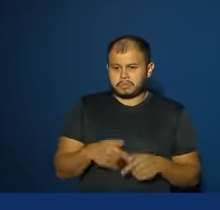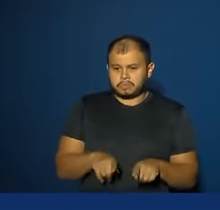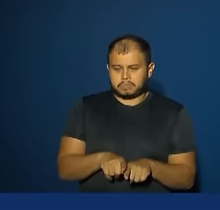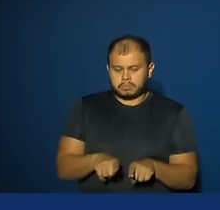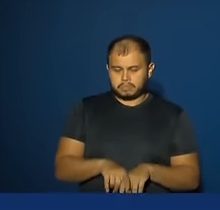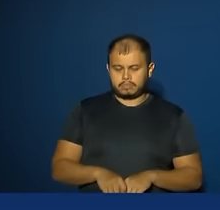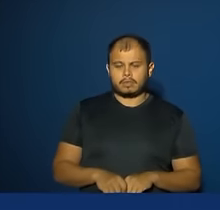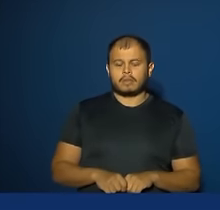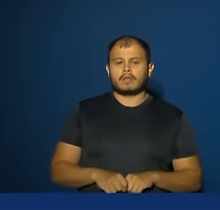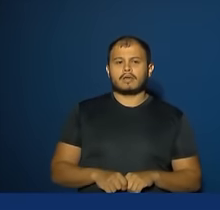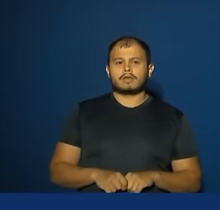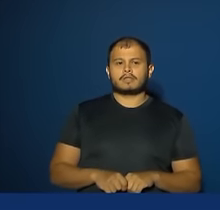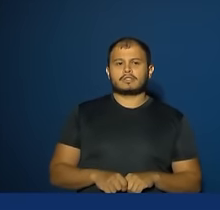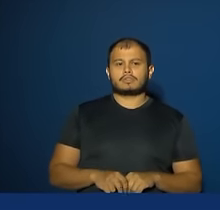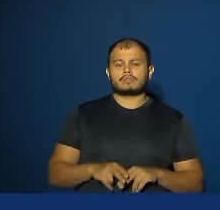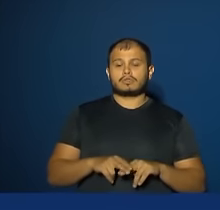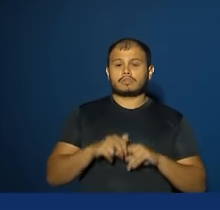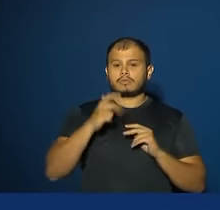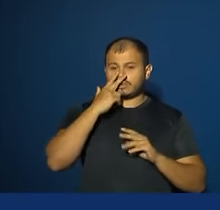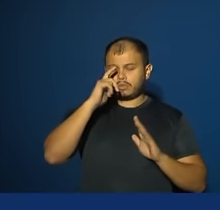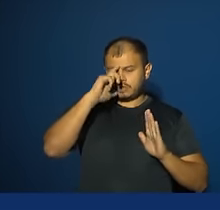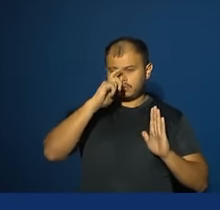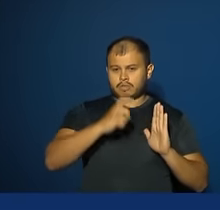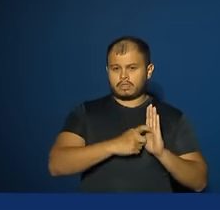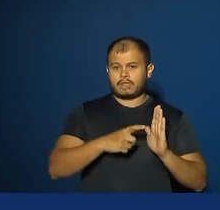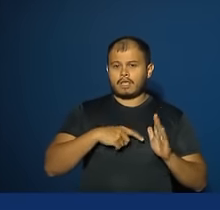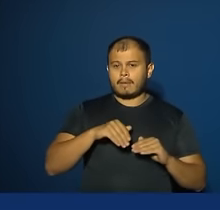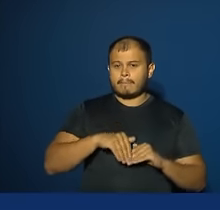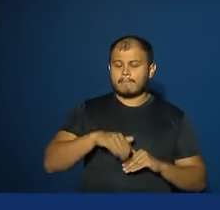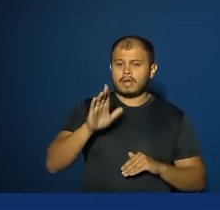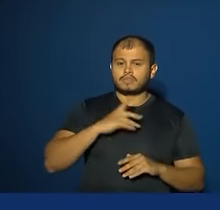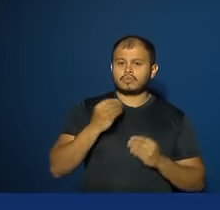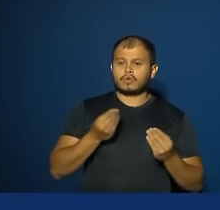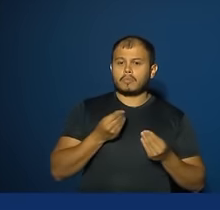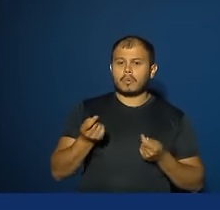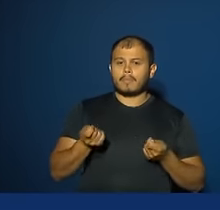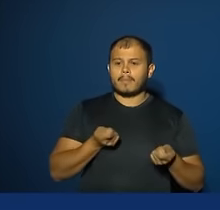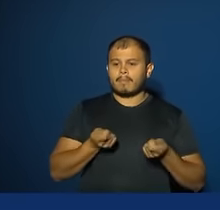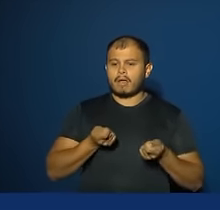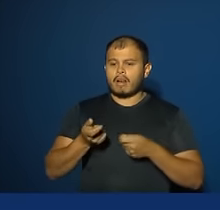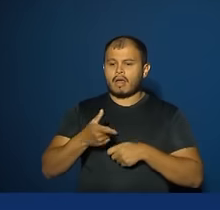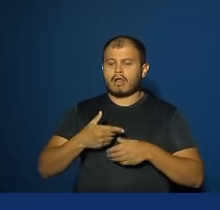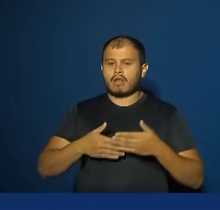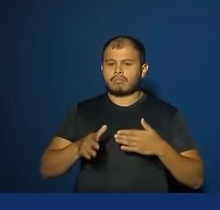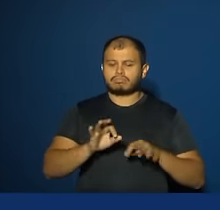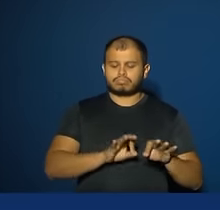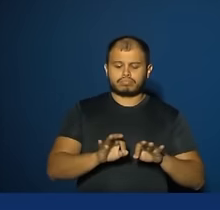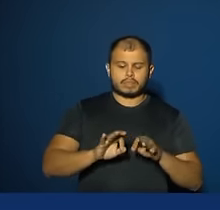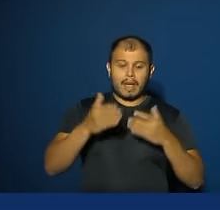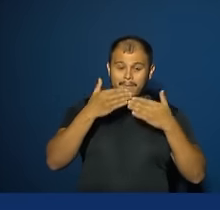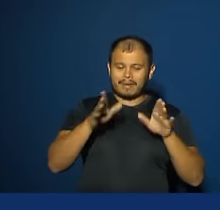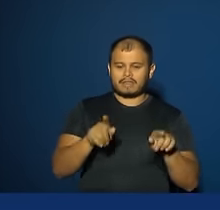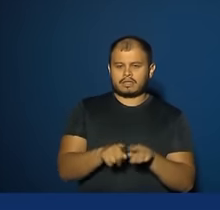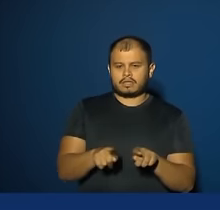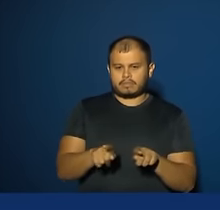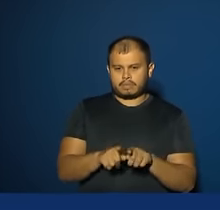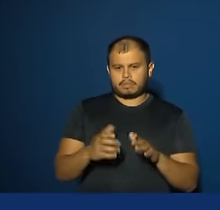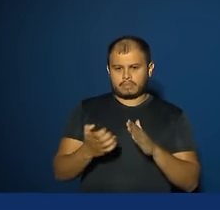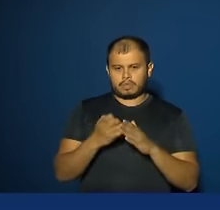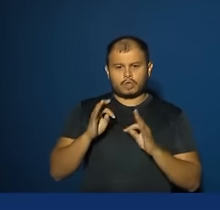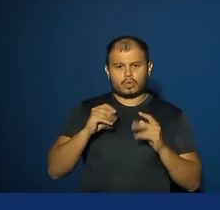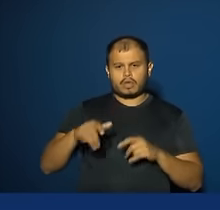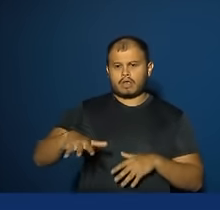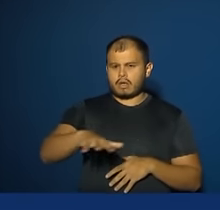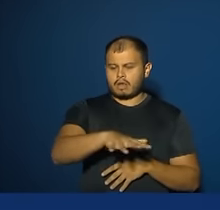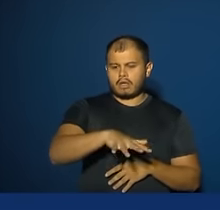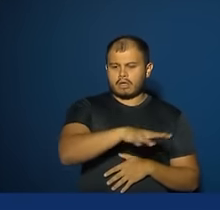deles. Então, eu acho que a questão da inteligência artificial passa muito mais por quão preparada e aberta uma empresa está, né? E todo setor você